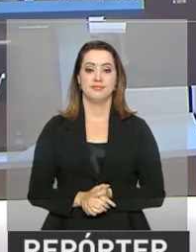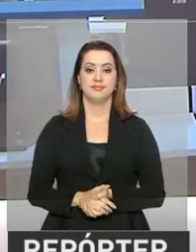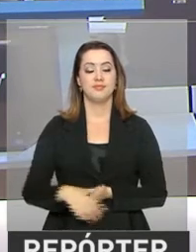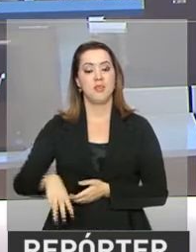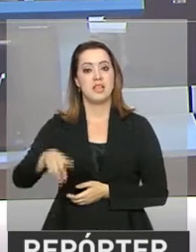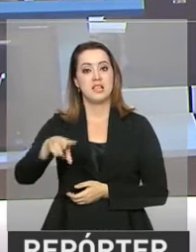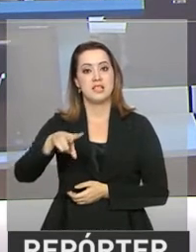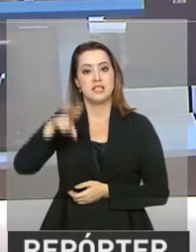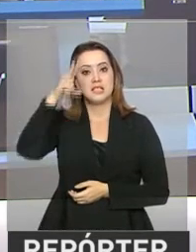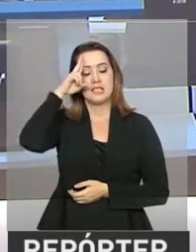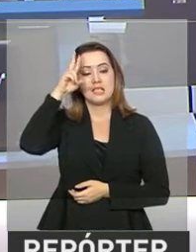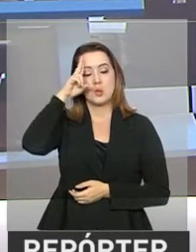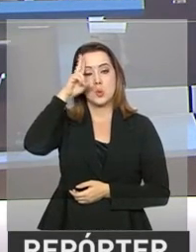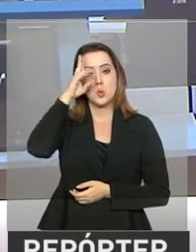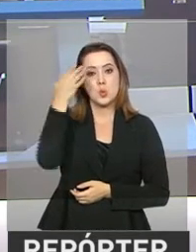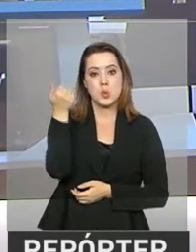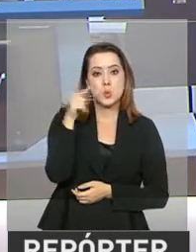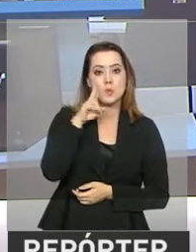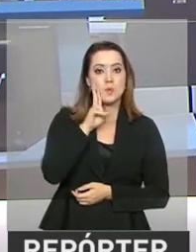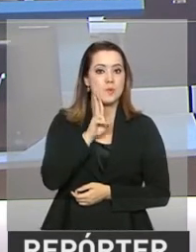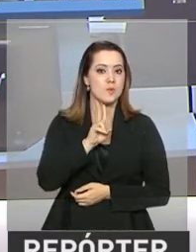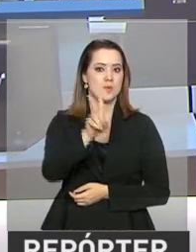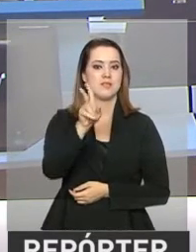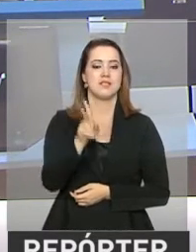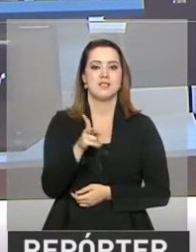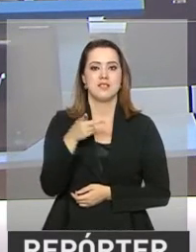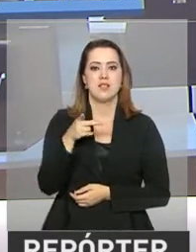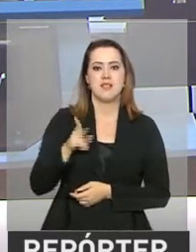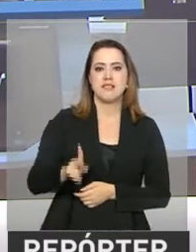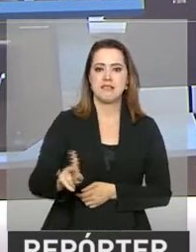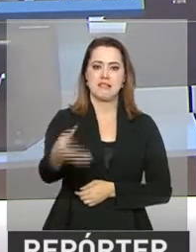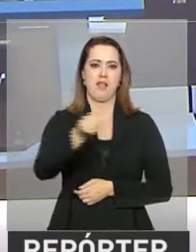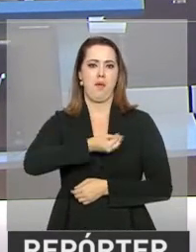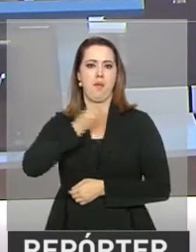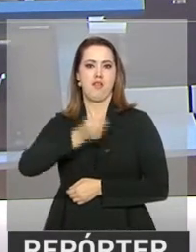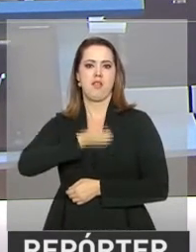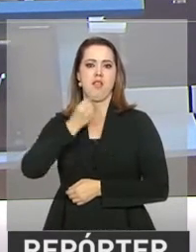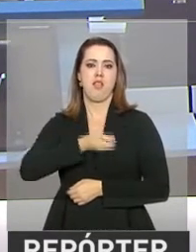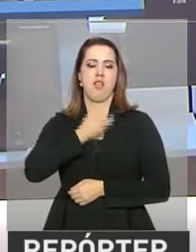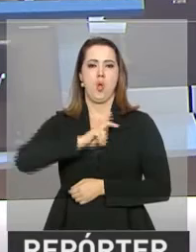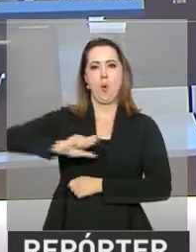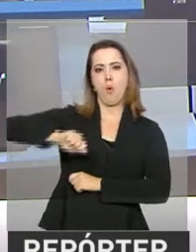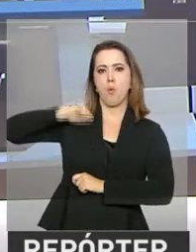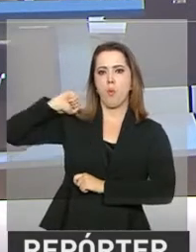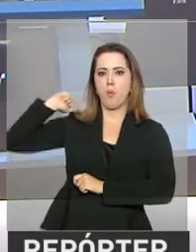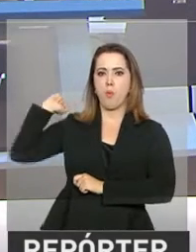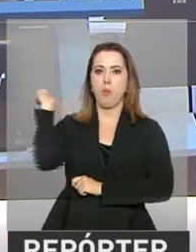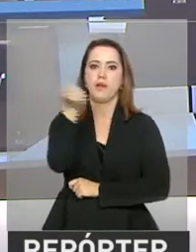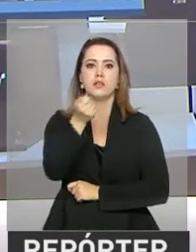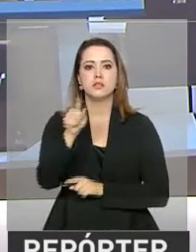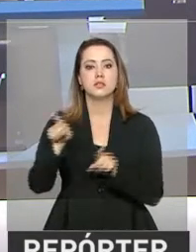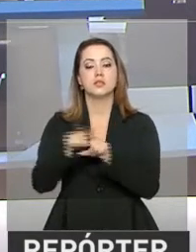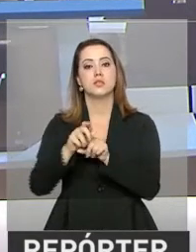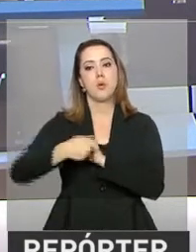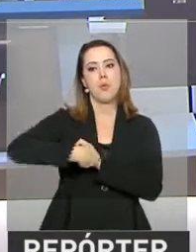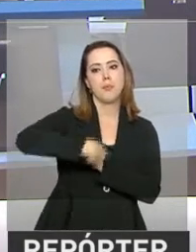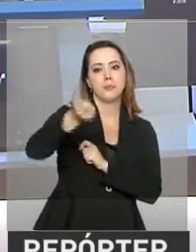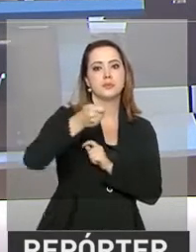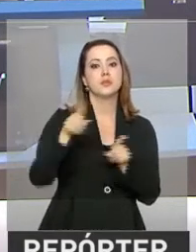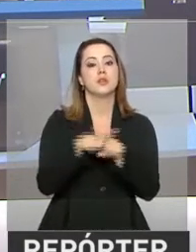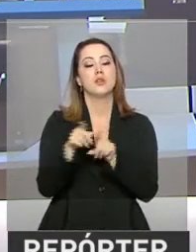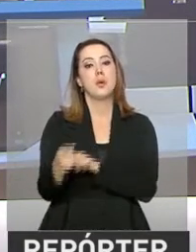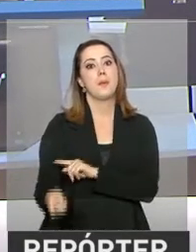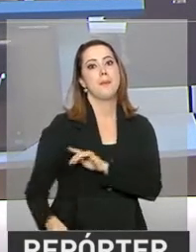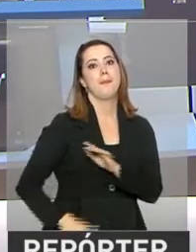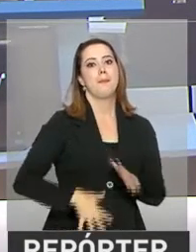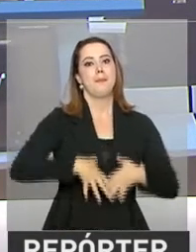vai ficar para sempre na vida dos atletas paralímpicos brasileiros da bocha e do lançamento de disco. Emoção ainda maior quando a